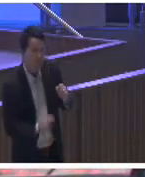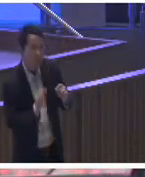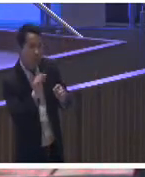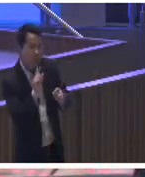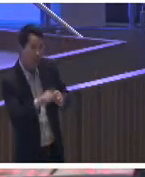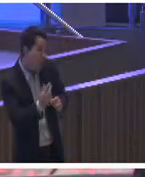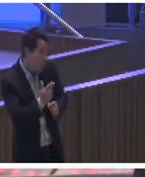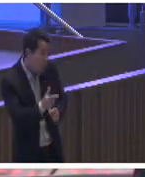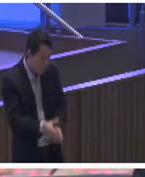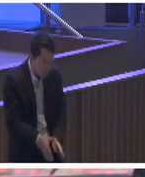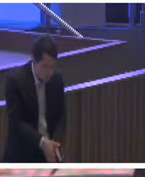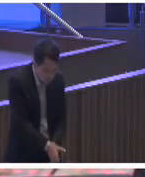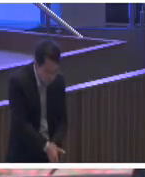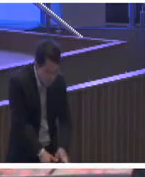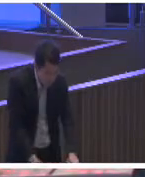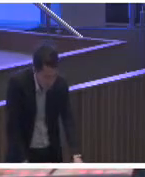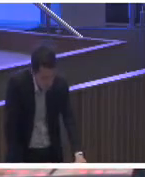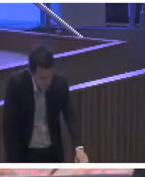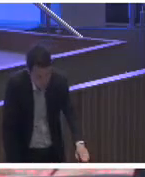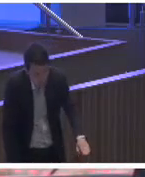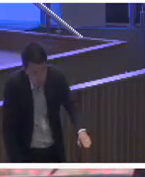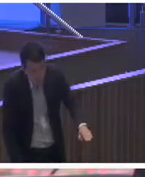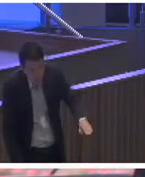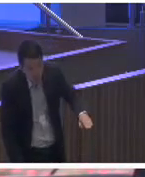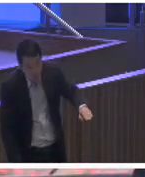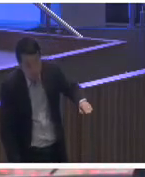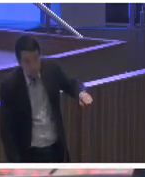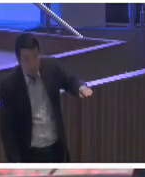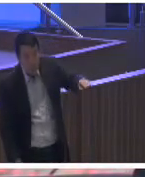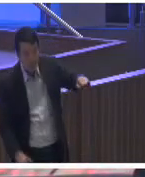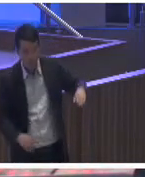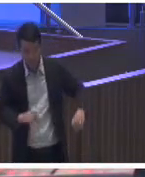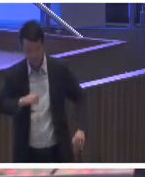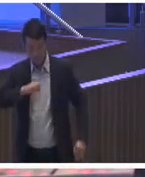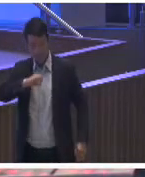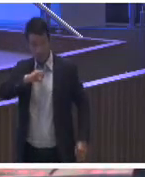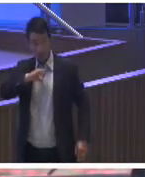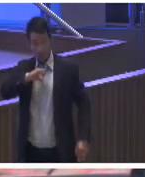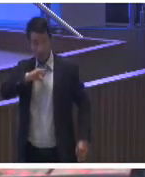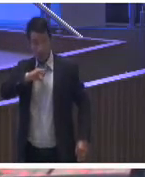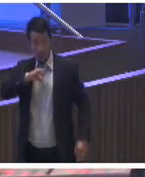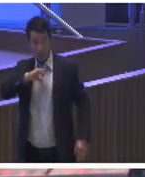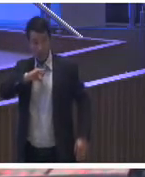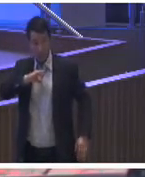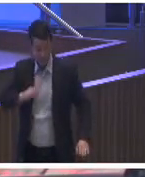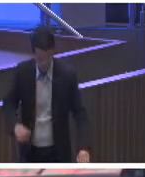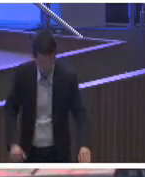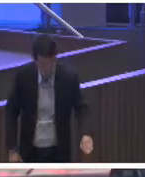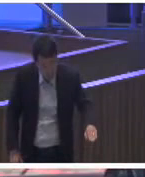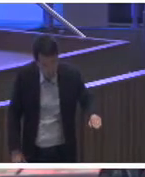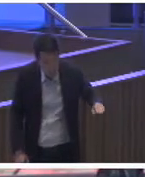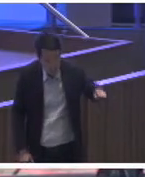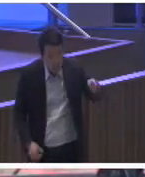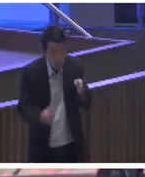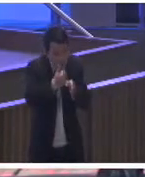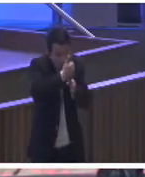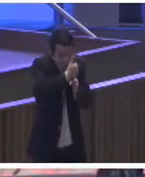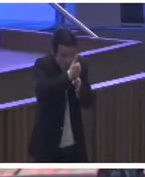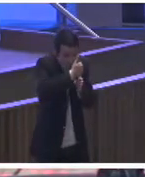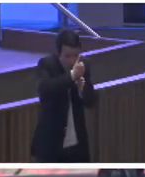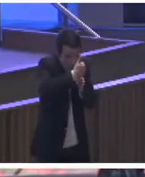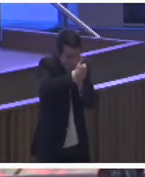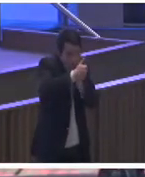em conformidade com o caráter e a mente de Cristo. E quando a gente disciplina uma criança, a gente está